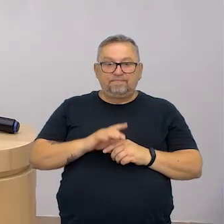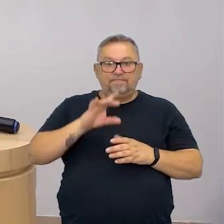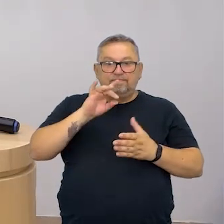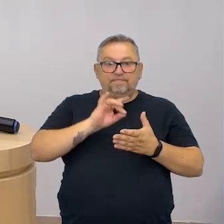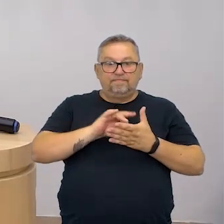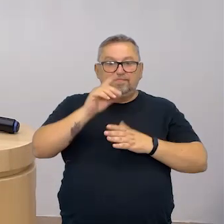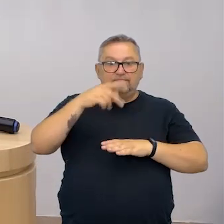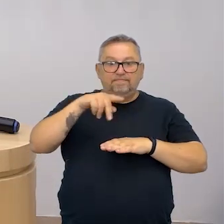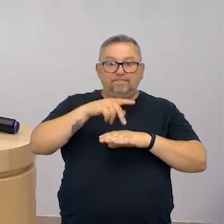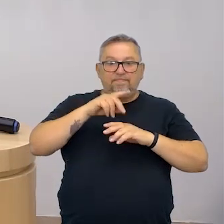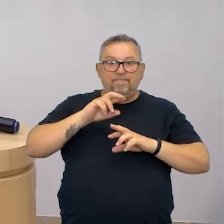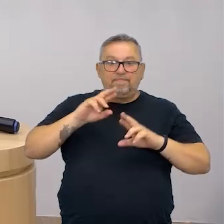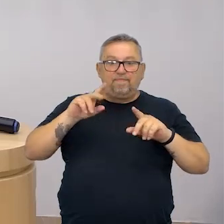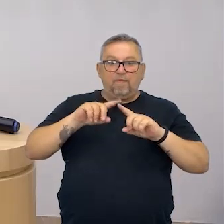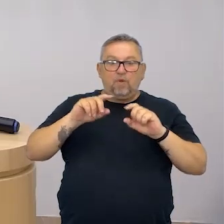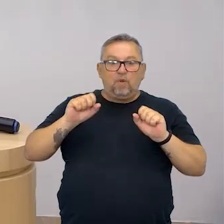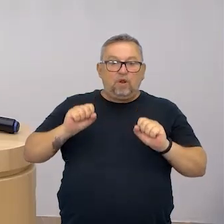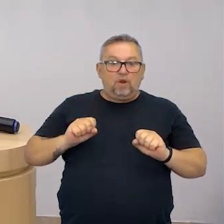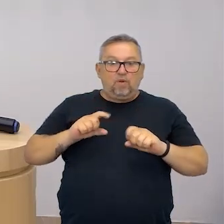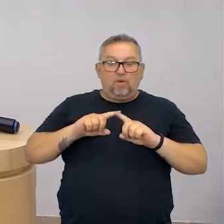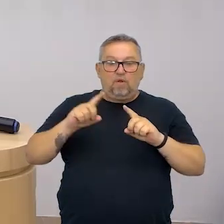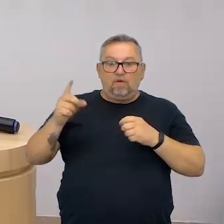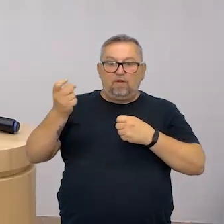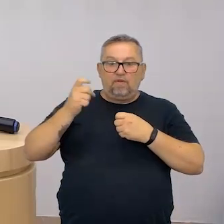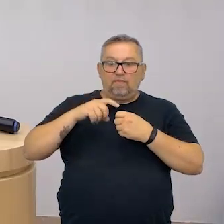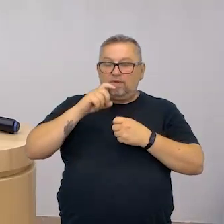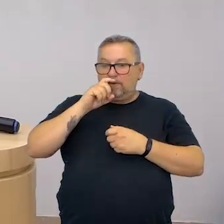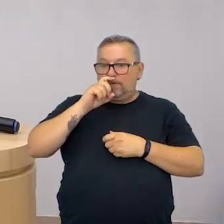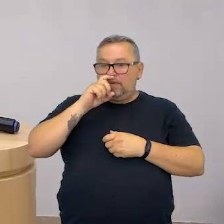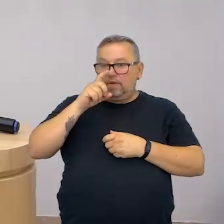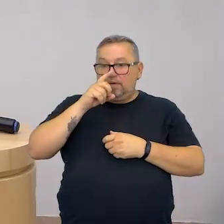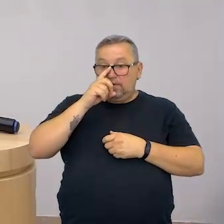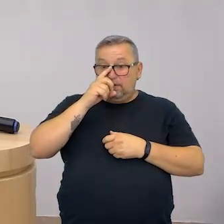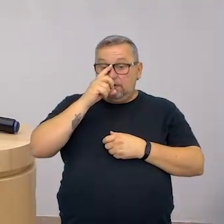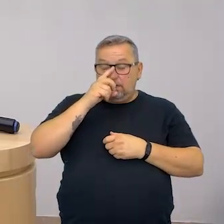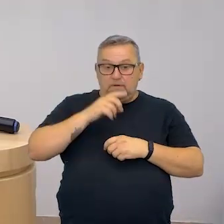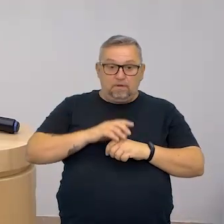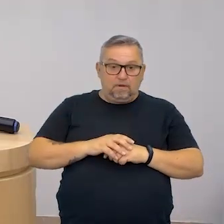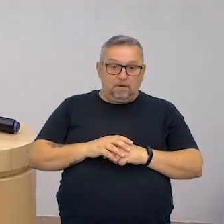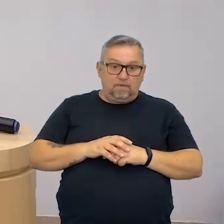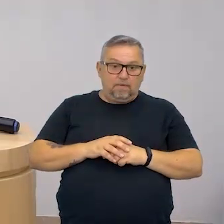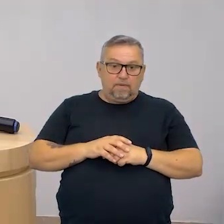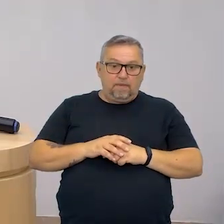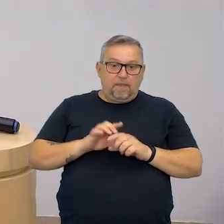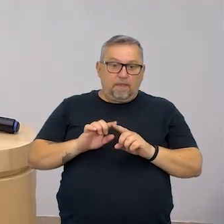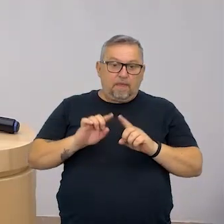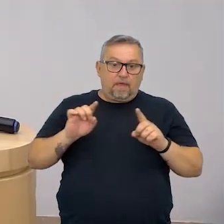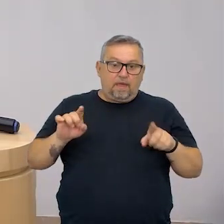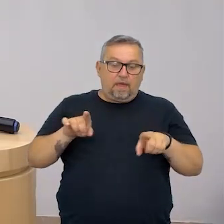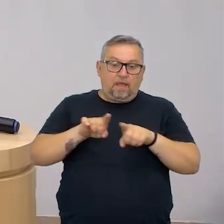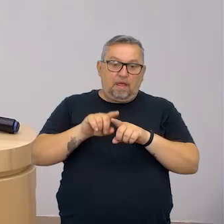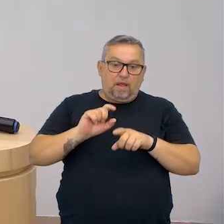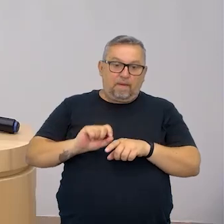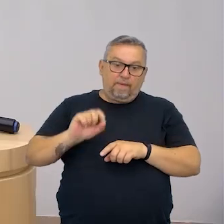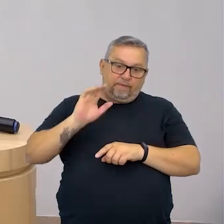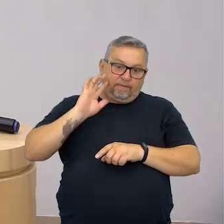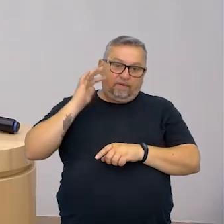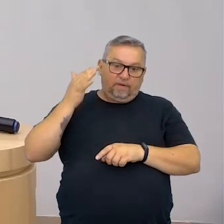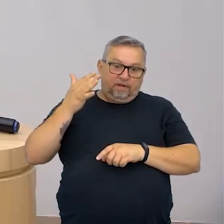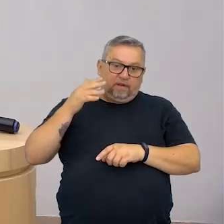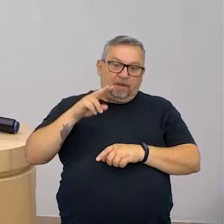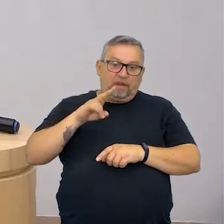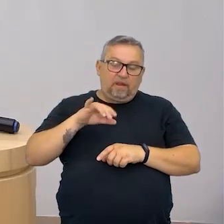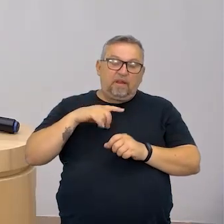de um país poderoso economicamente, como no caso a França, né? Mas o fato é que ele